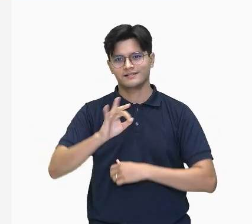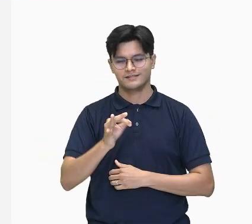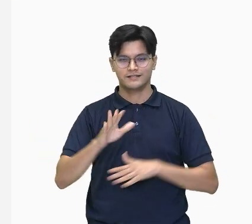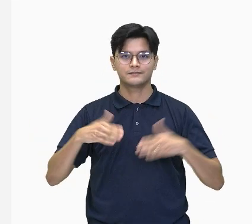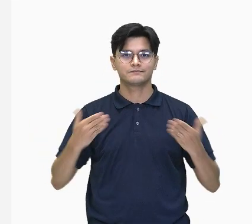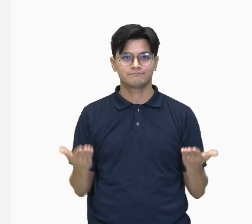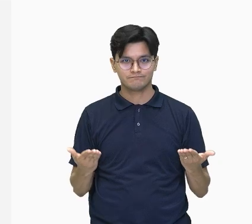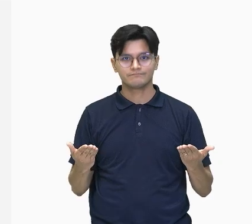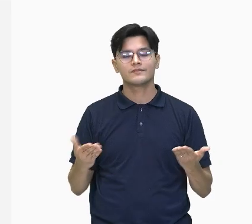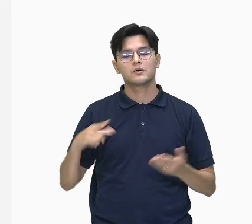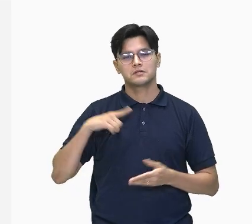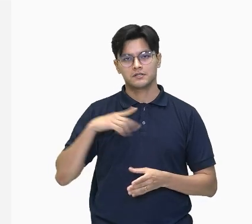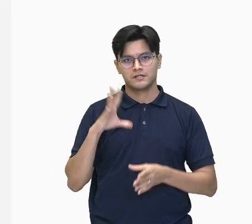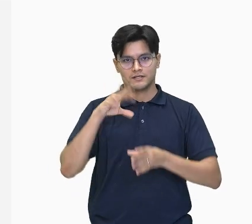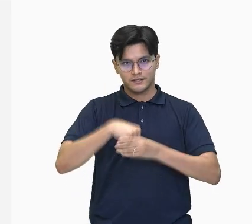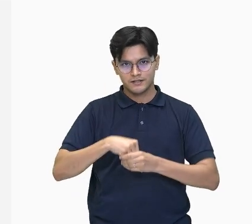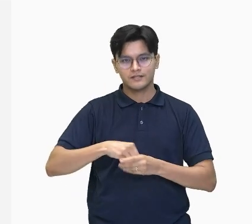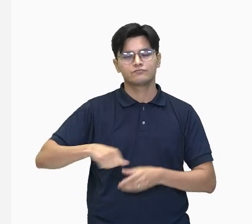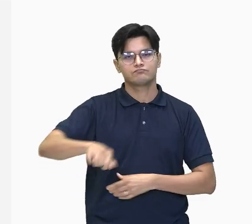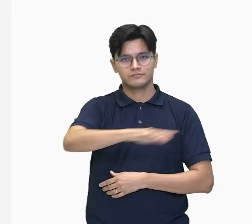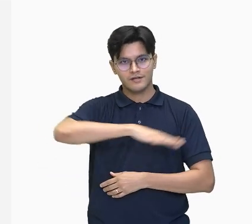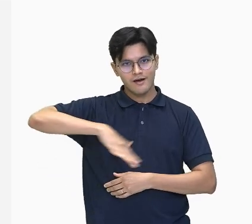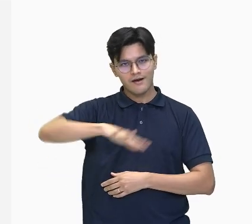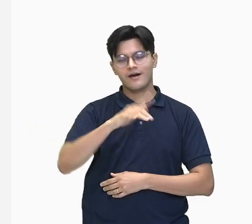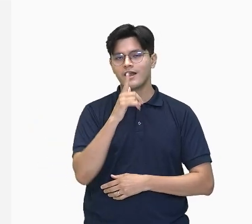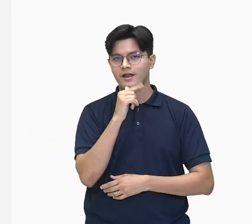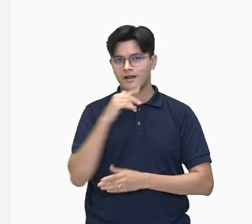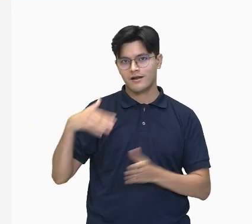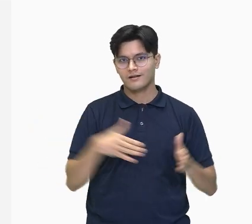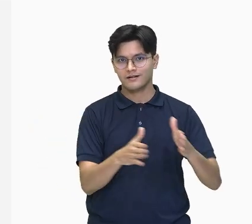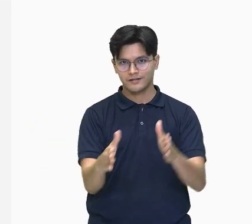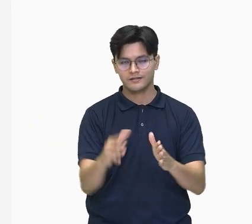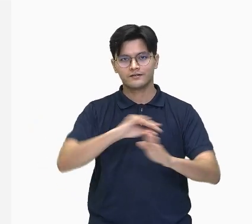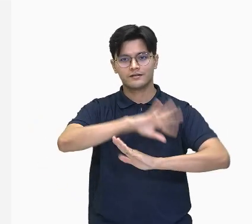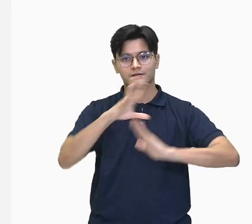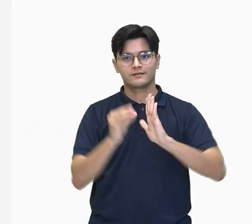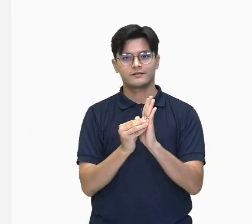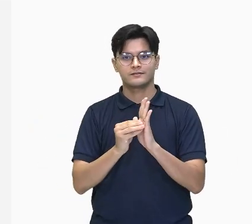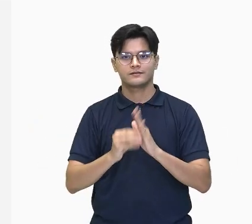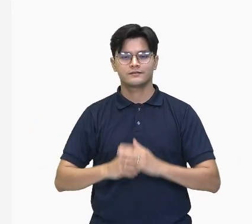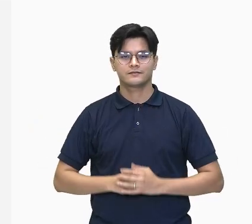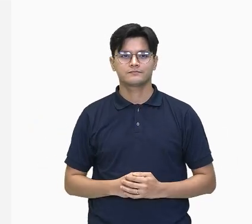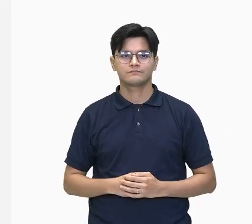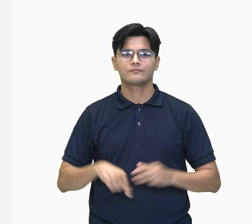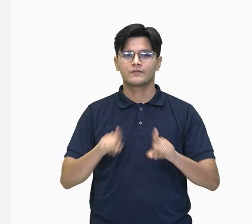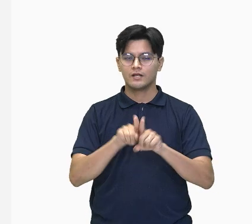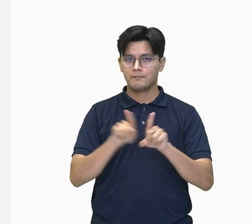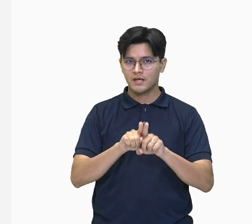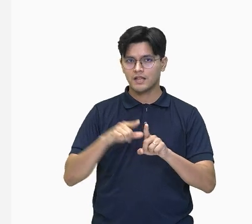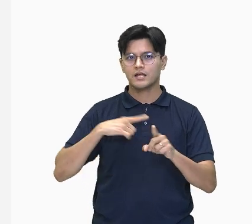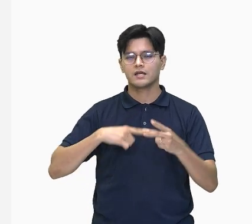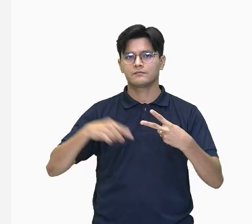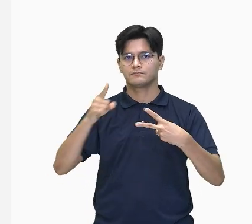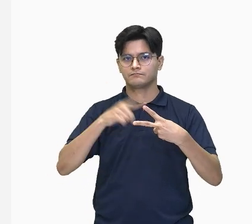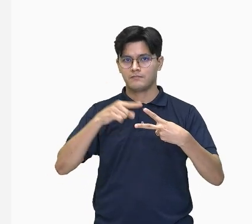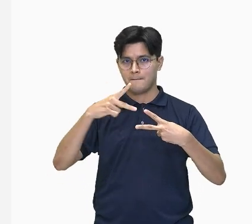nossa bacia amazônica. Além dos furos, dos paranás, e aí a gente,